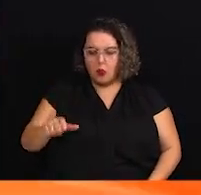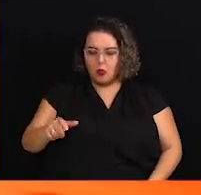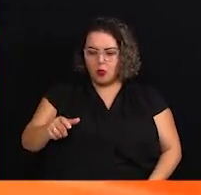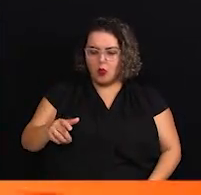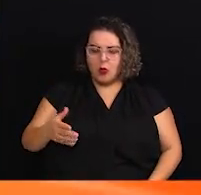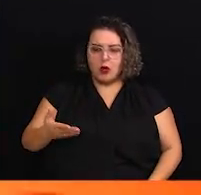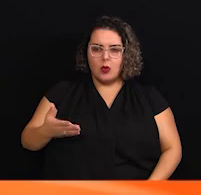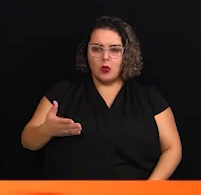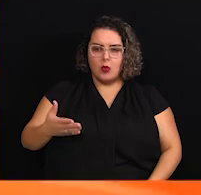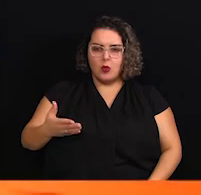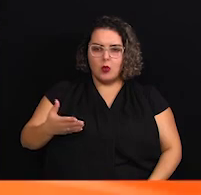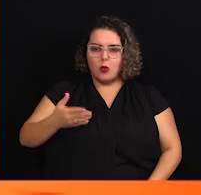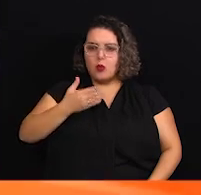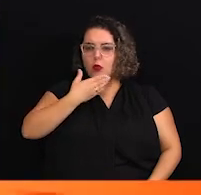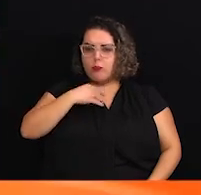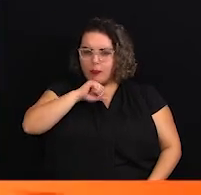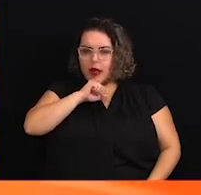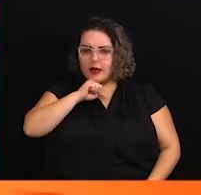menina, a criança.